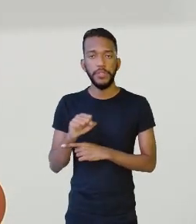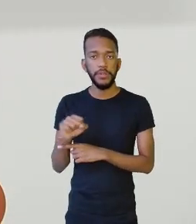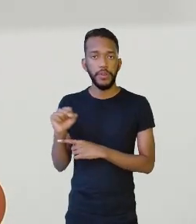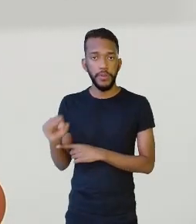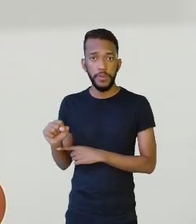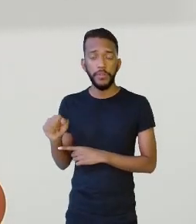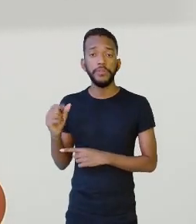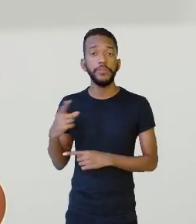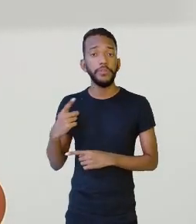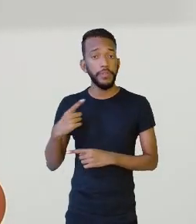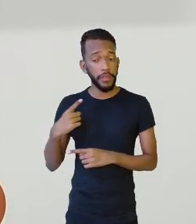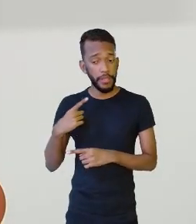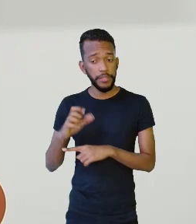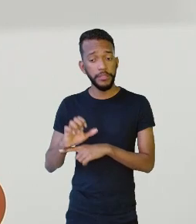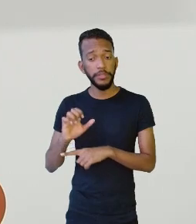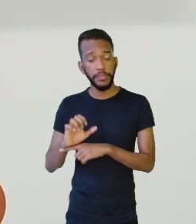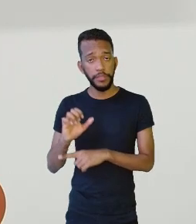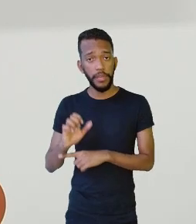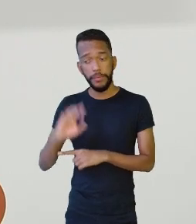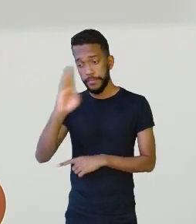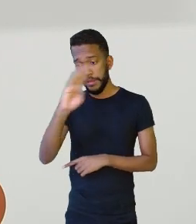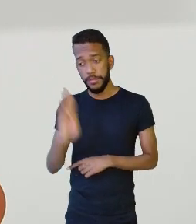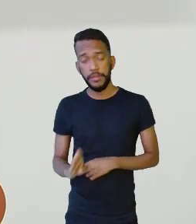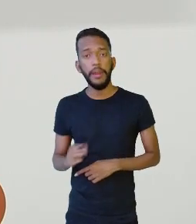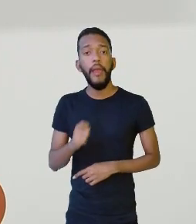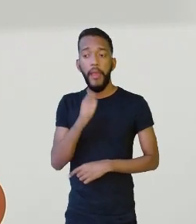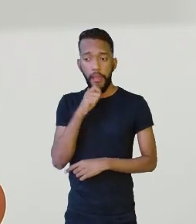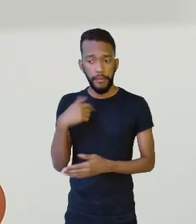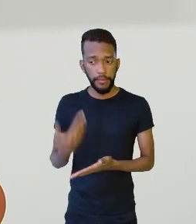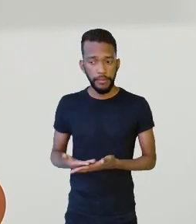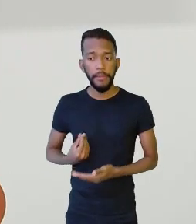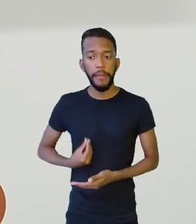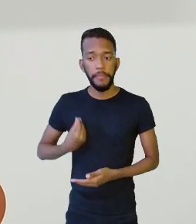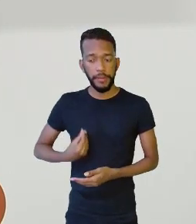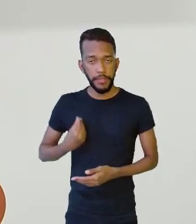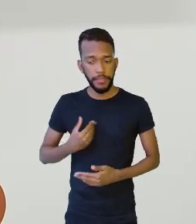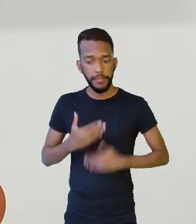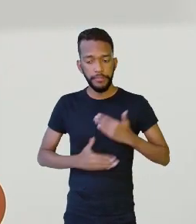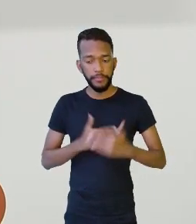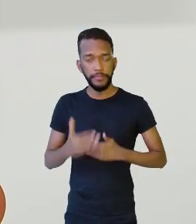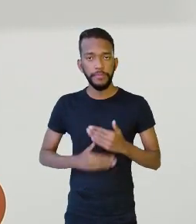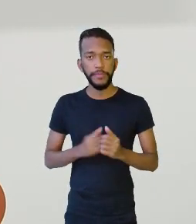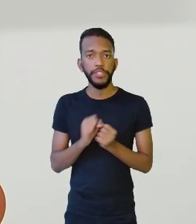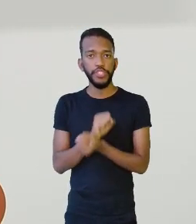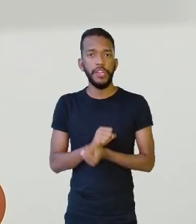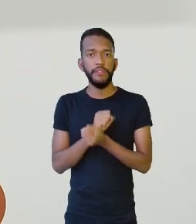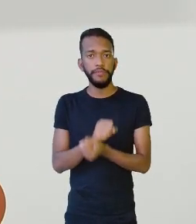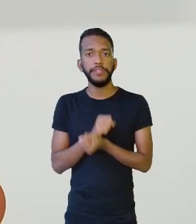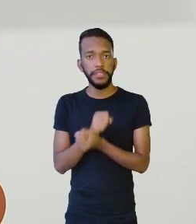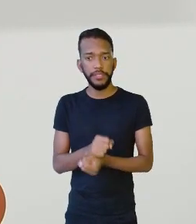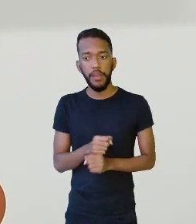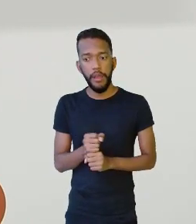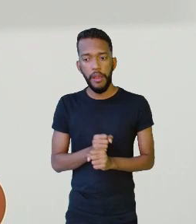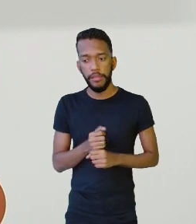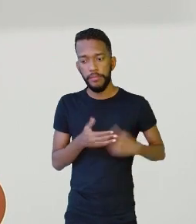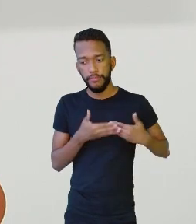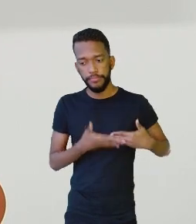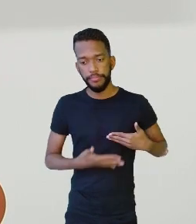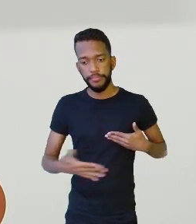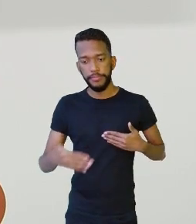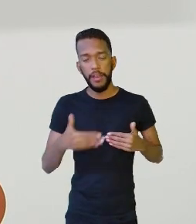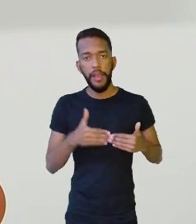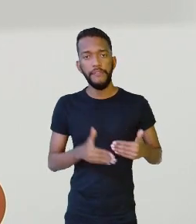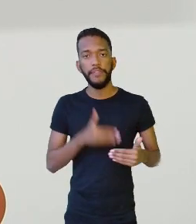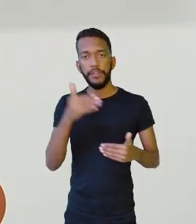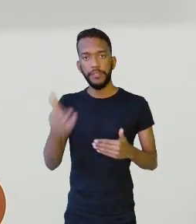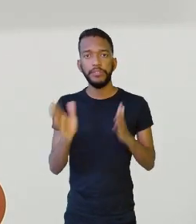estados brasileiros ainda permaneceram com essa escravização durante muitos e muitos anos à frente.